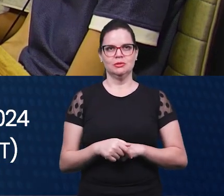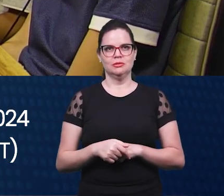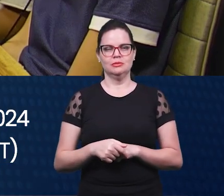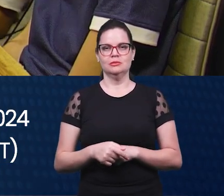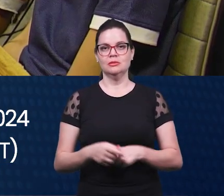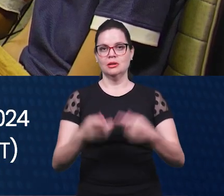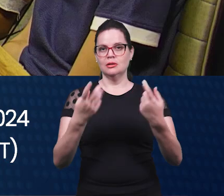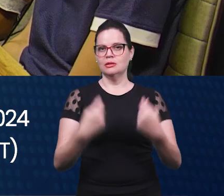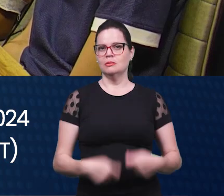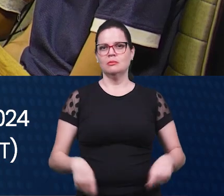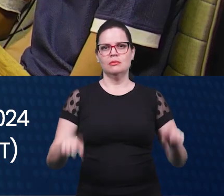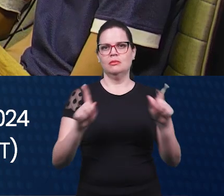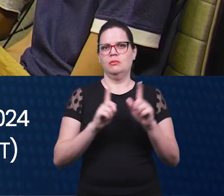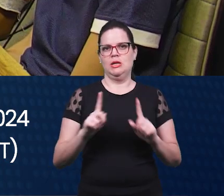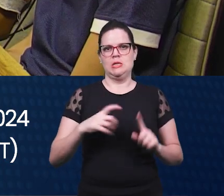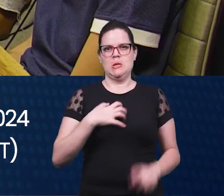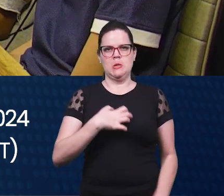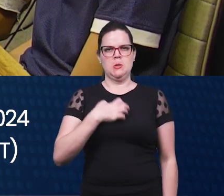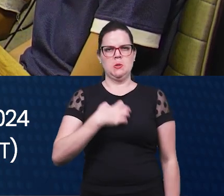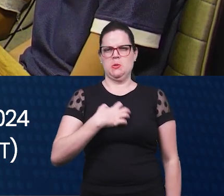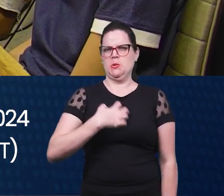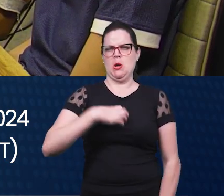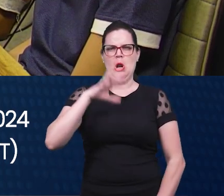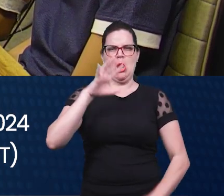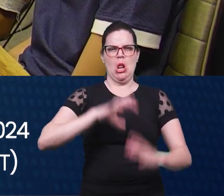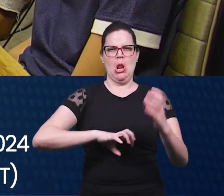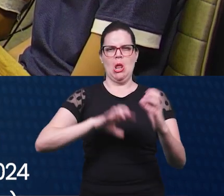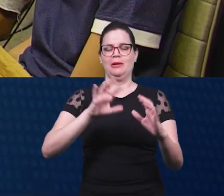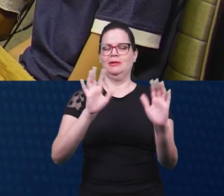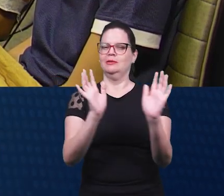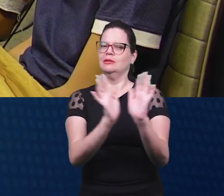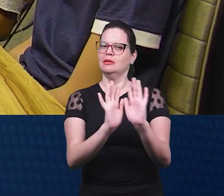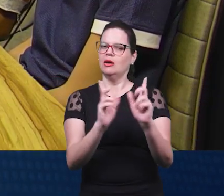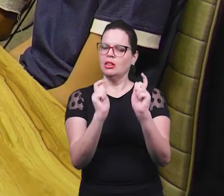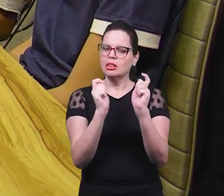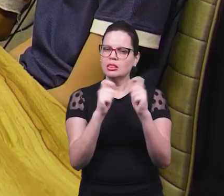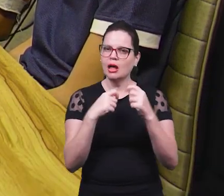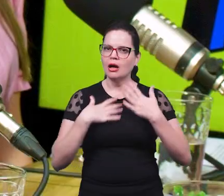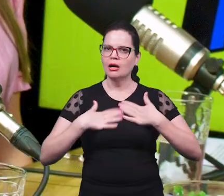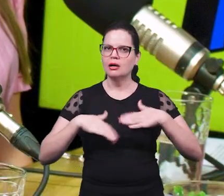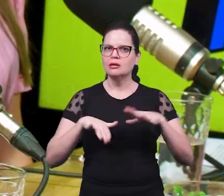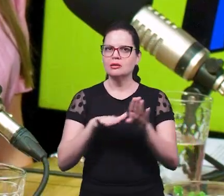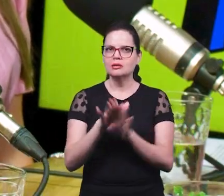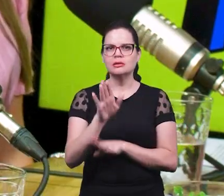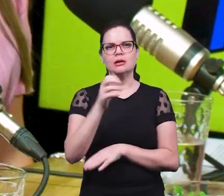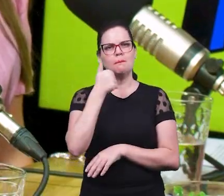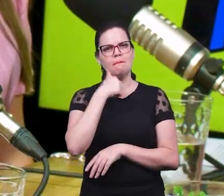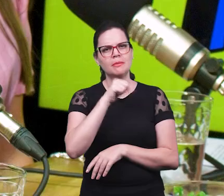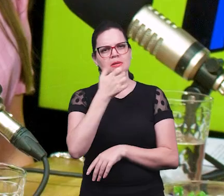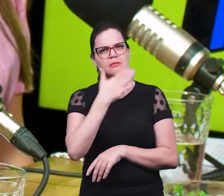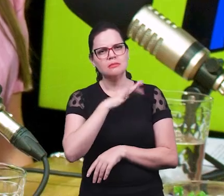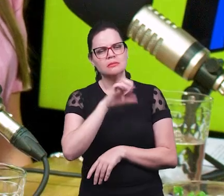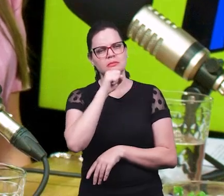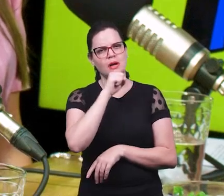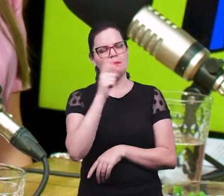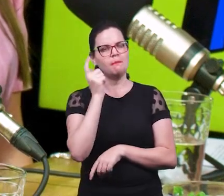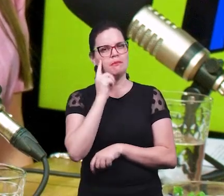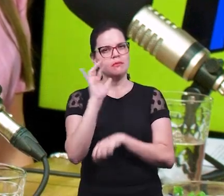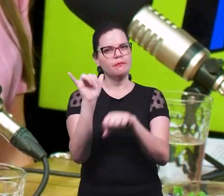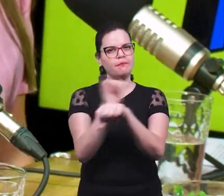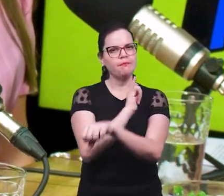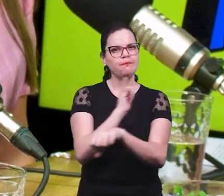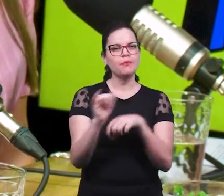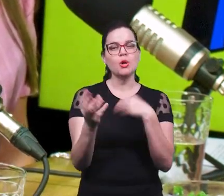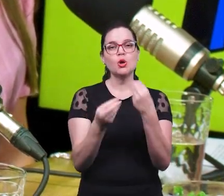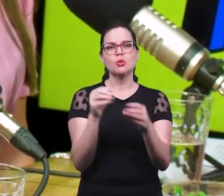não precisa ser feita de uma forma desagradável, né? Pais, criem ambiente para os filhos,